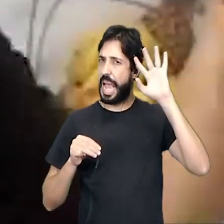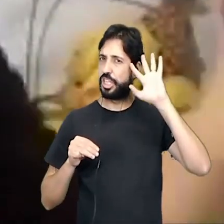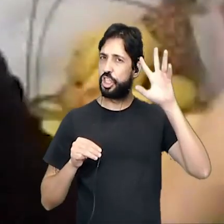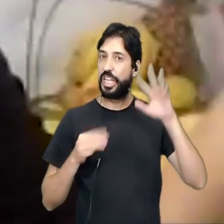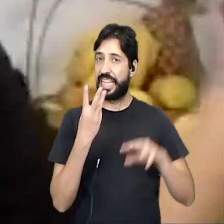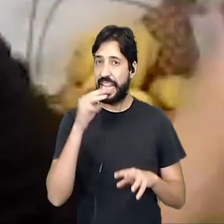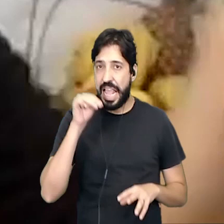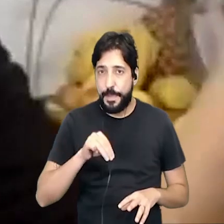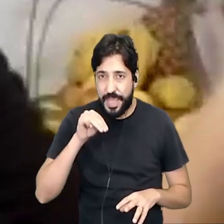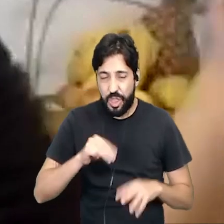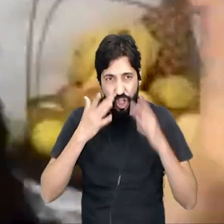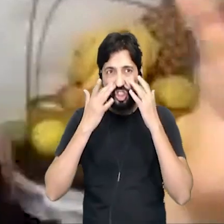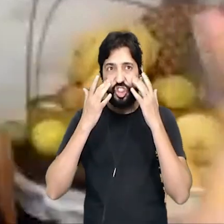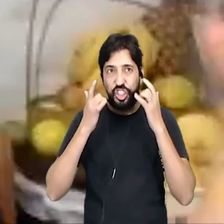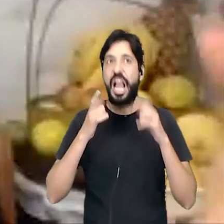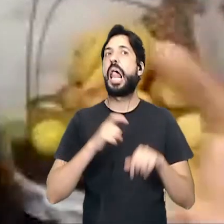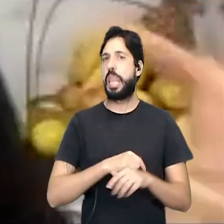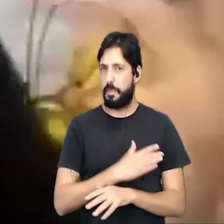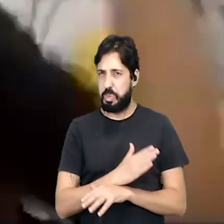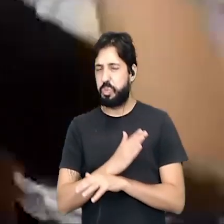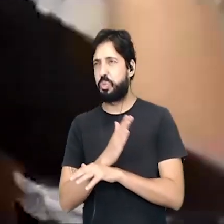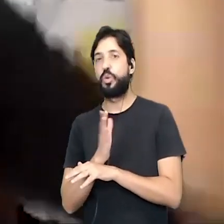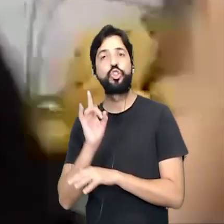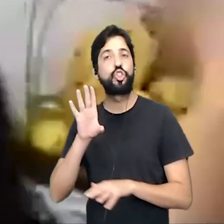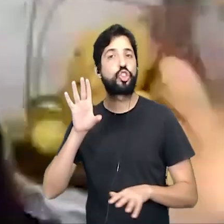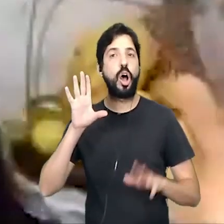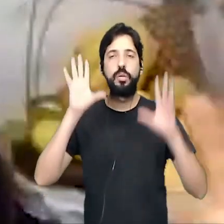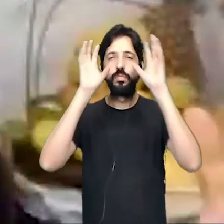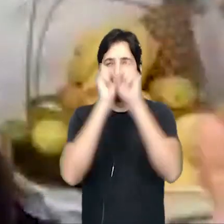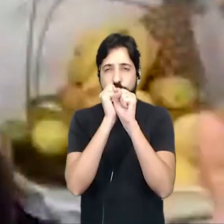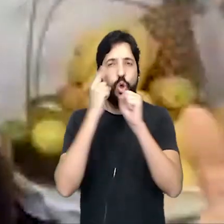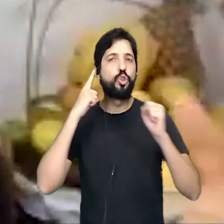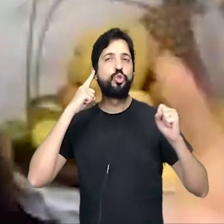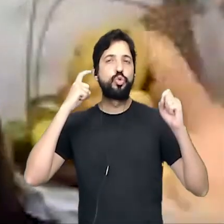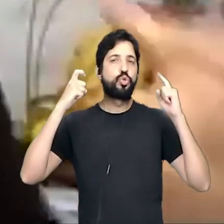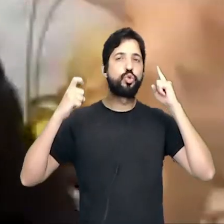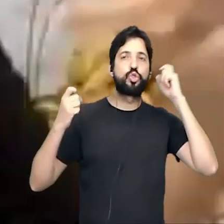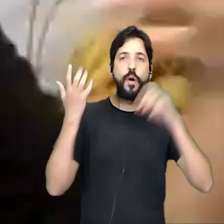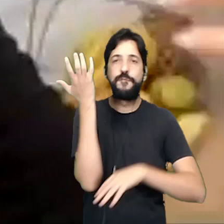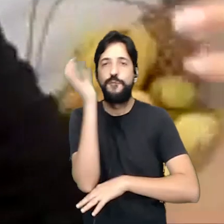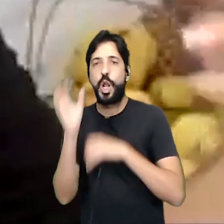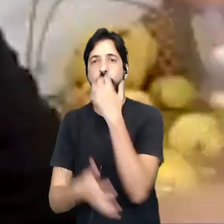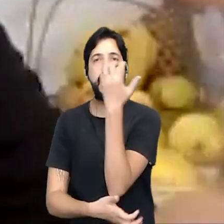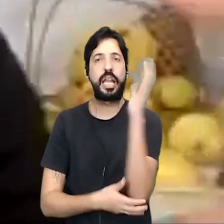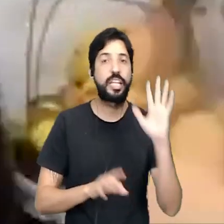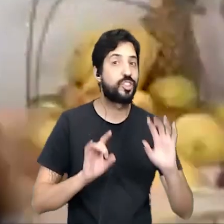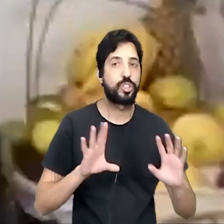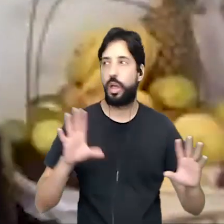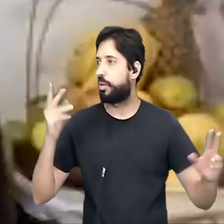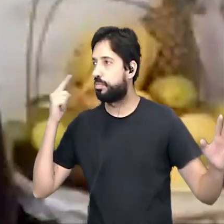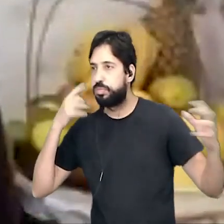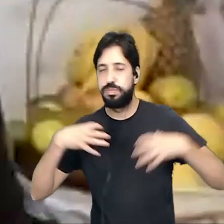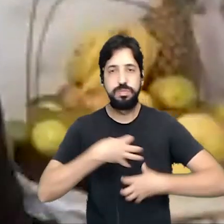minutos para um palco, para um público, é um tempo só ouvindo os sons da floresta. Então, assim, havia